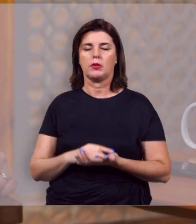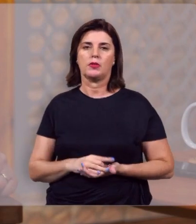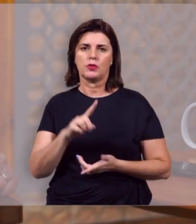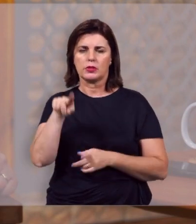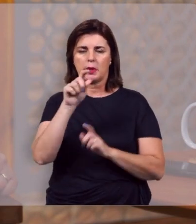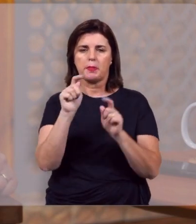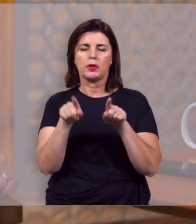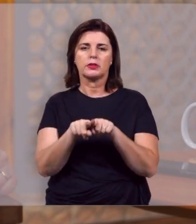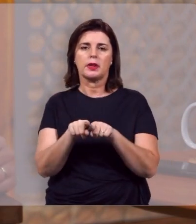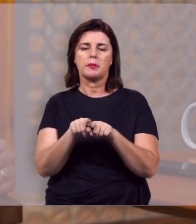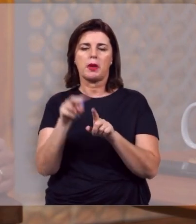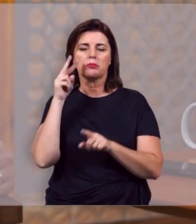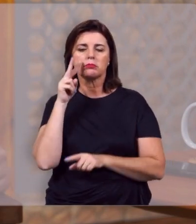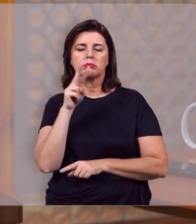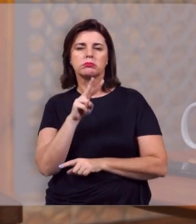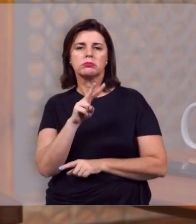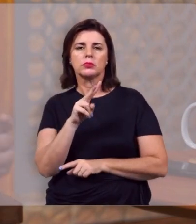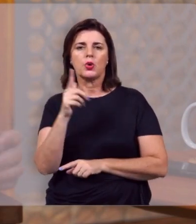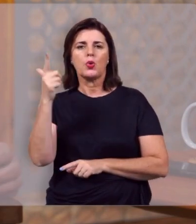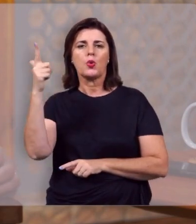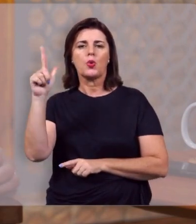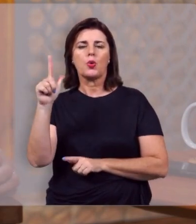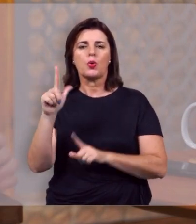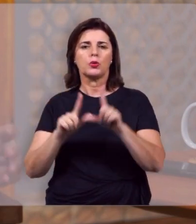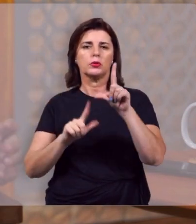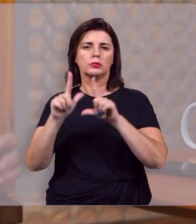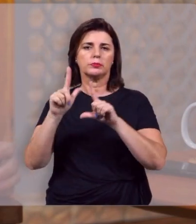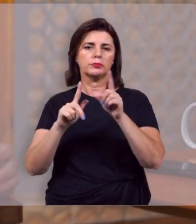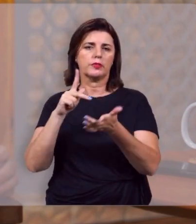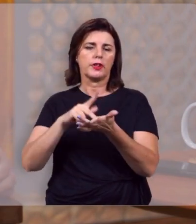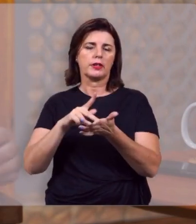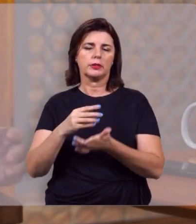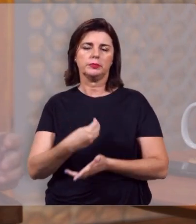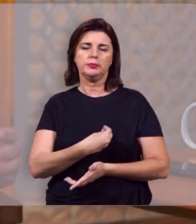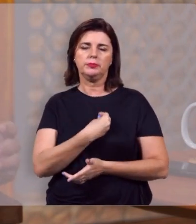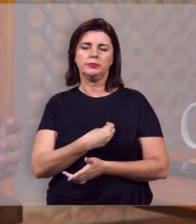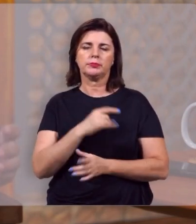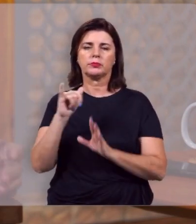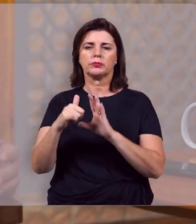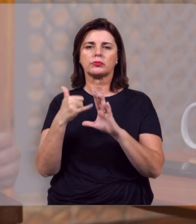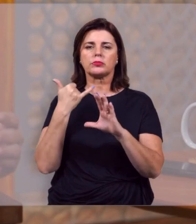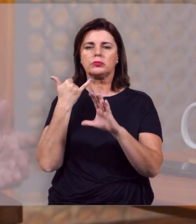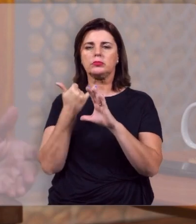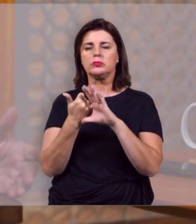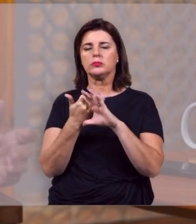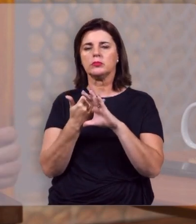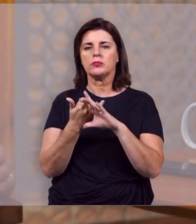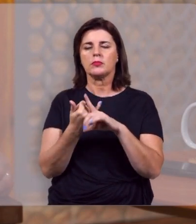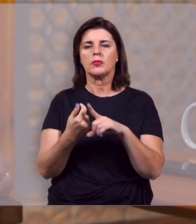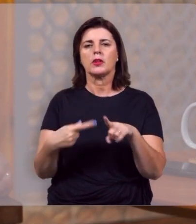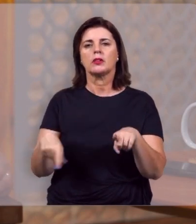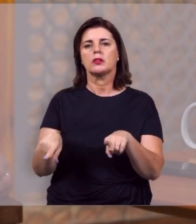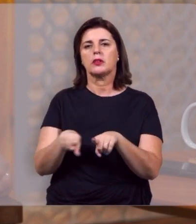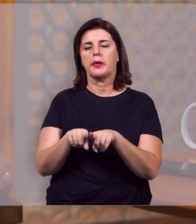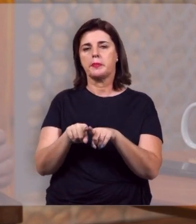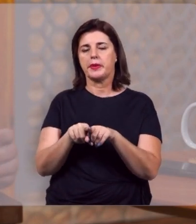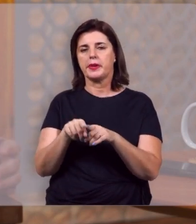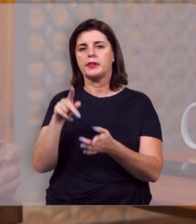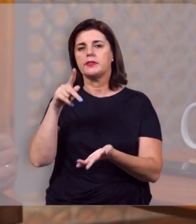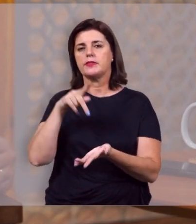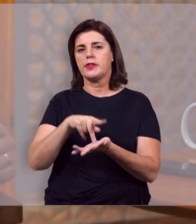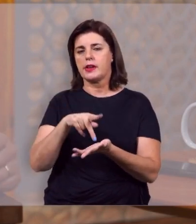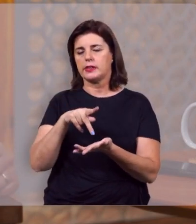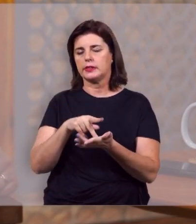@IPBOficial. Você pode também acompanhar os outros programas Verdade e Vida, tanto no YouTube da IPB Oficial, quanto também